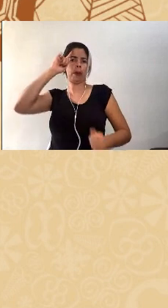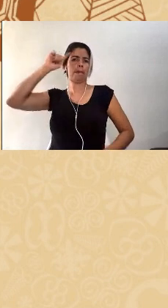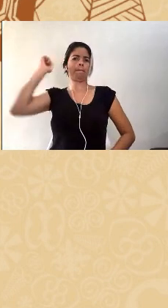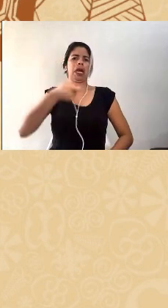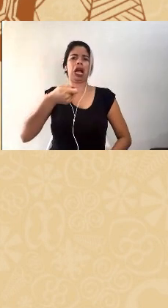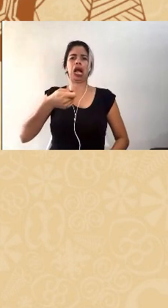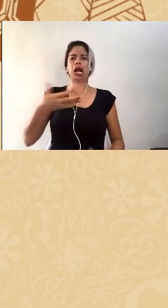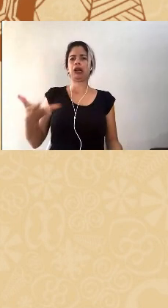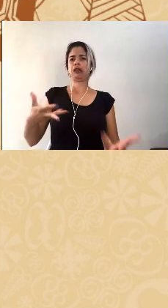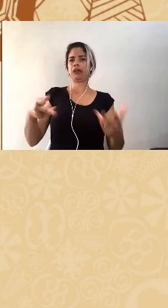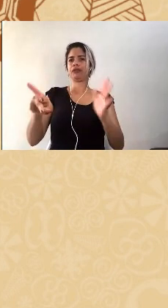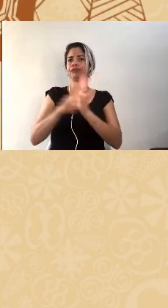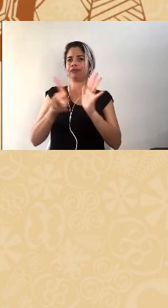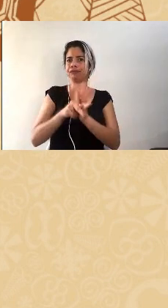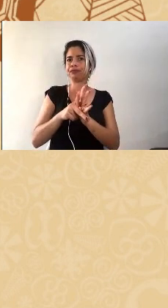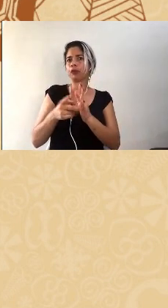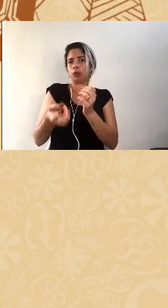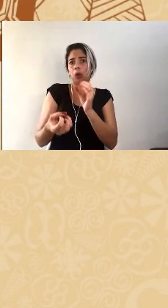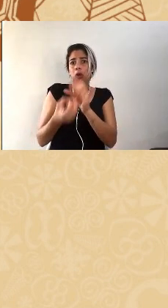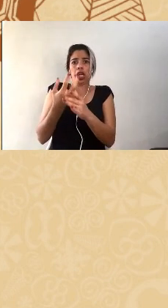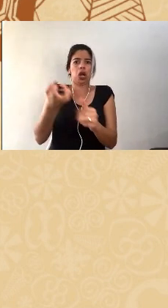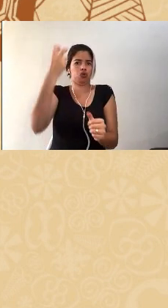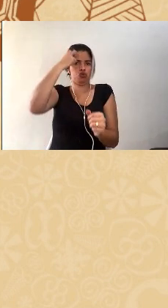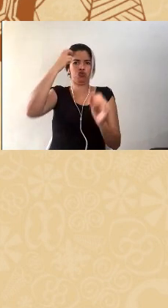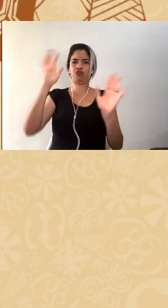organização, na sua forma de fazer cultura. Próximo.